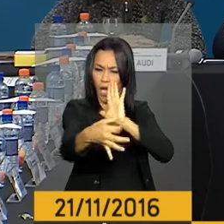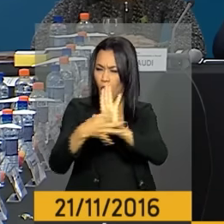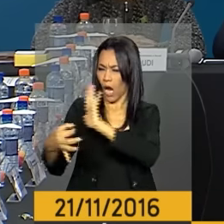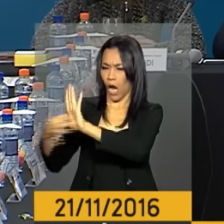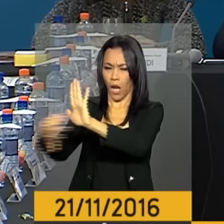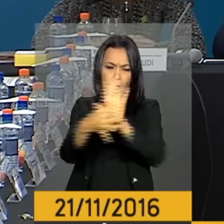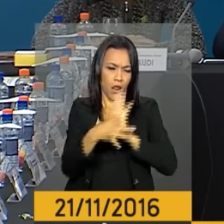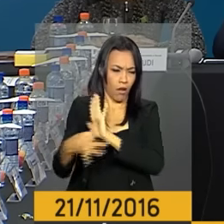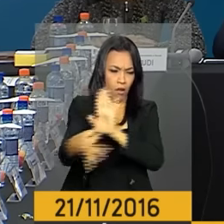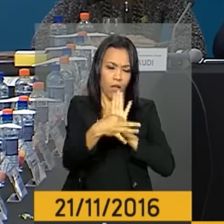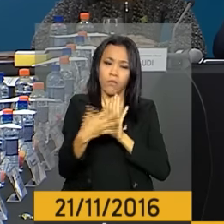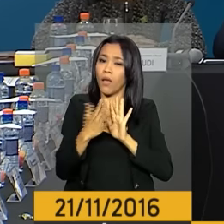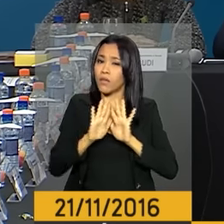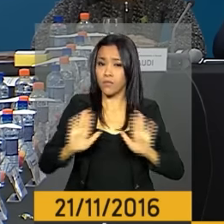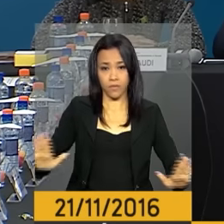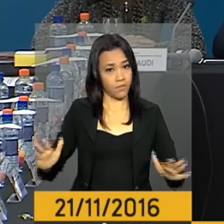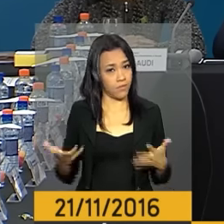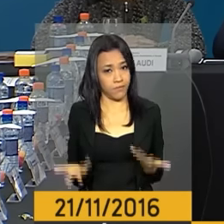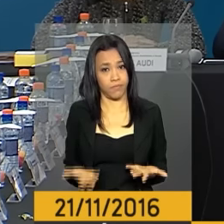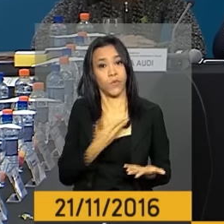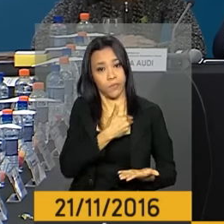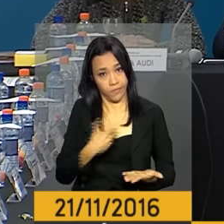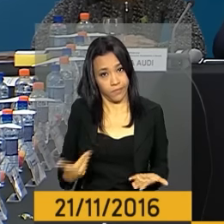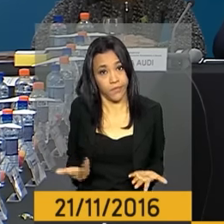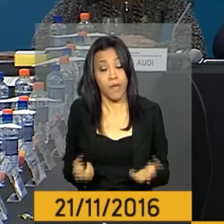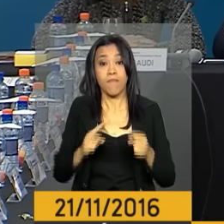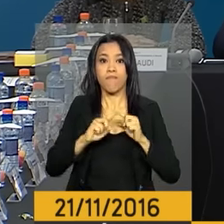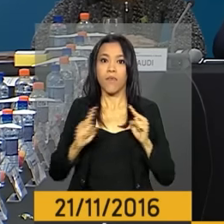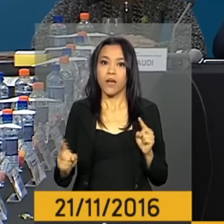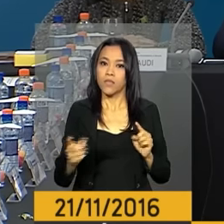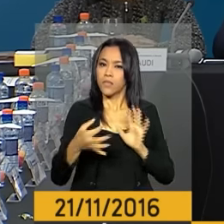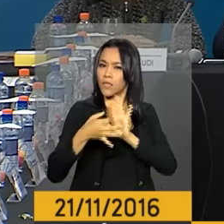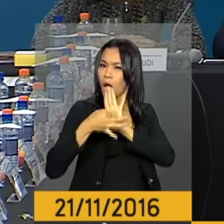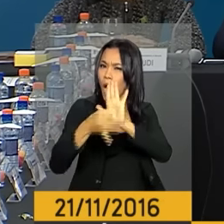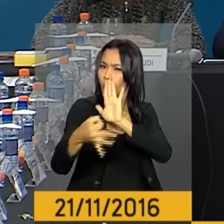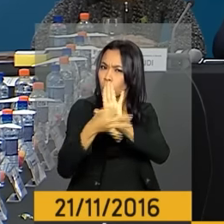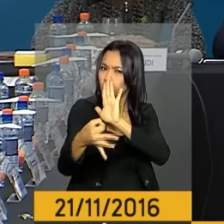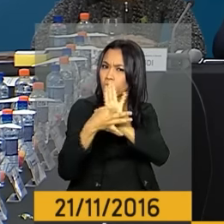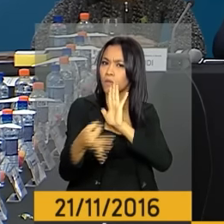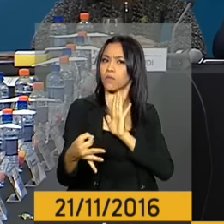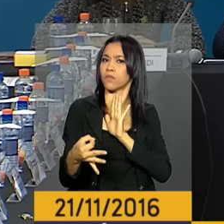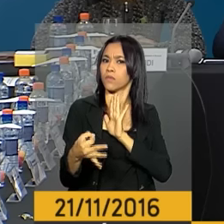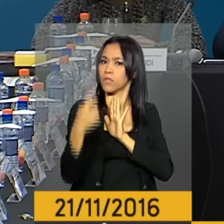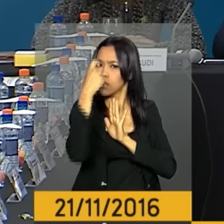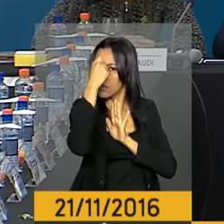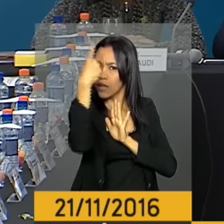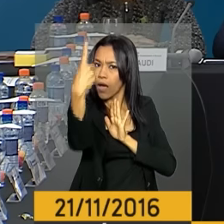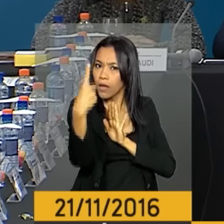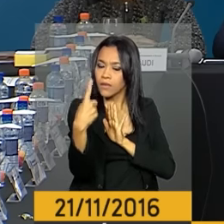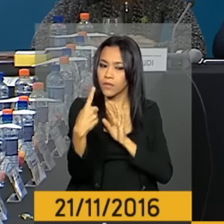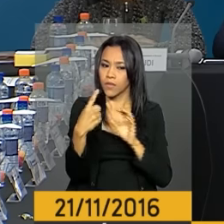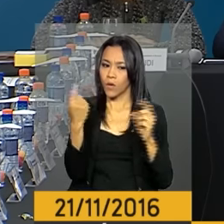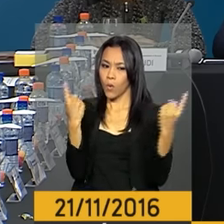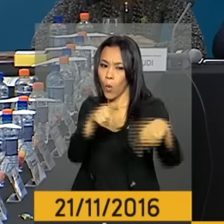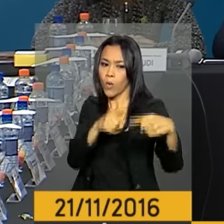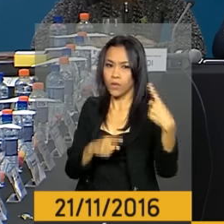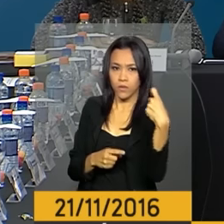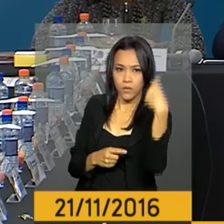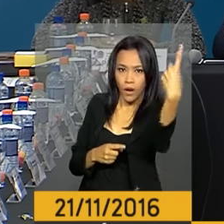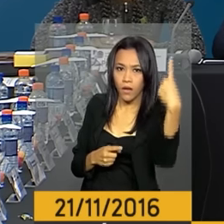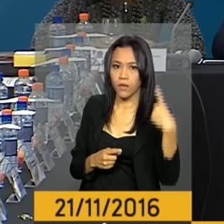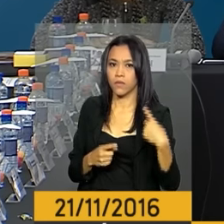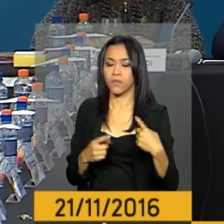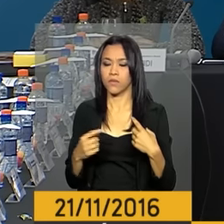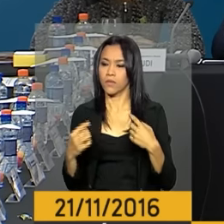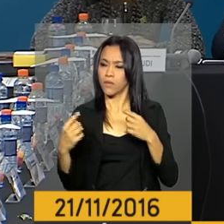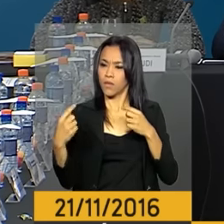contrariedade. Porém, argumentativa, em que você lança ideias contra ideias, em que você